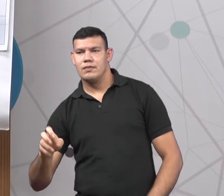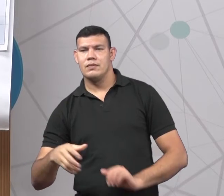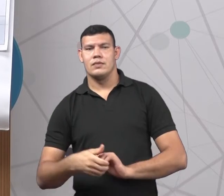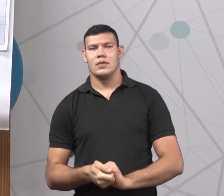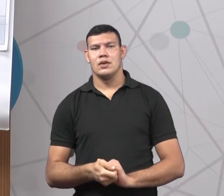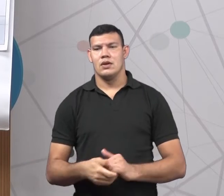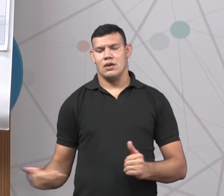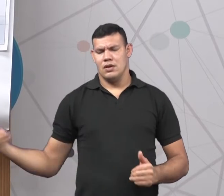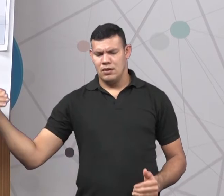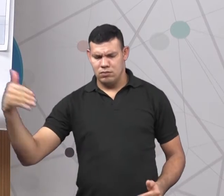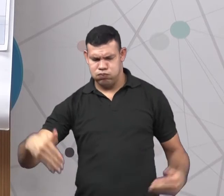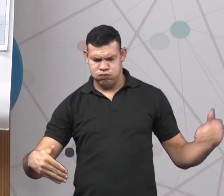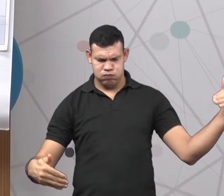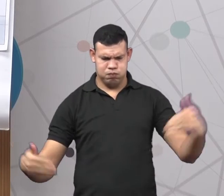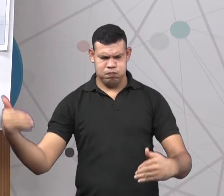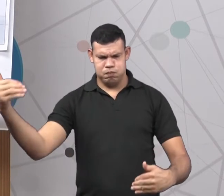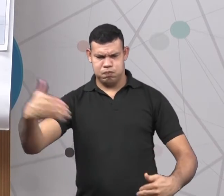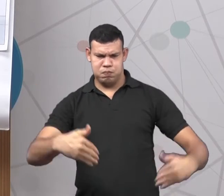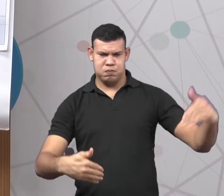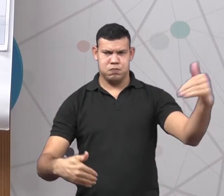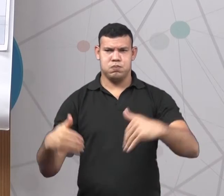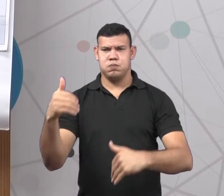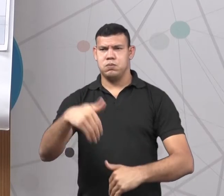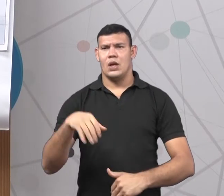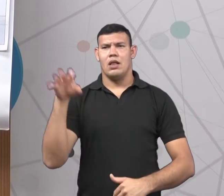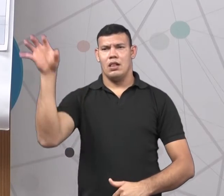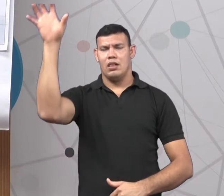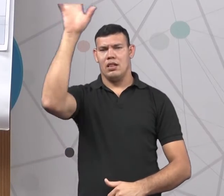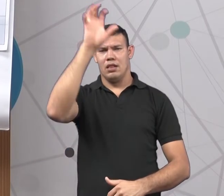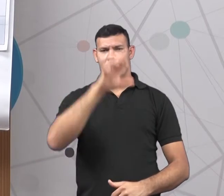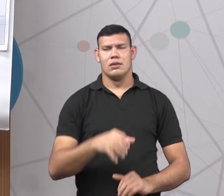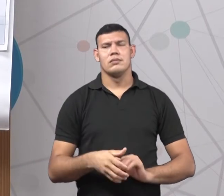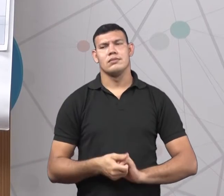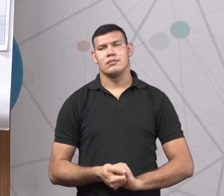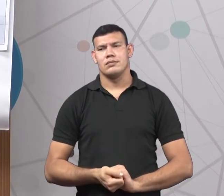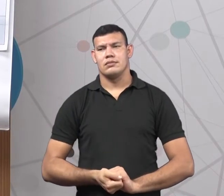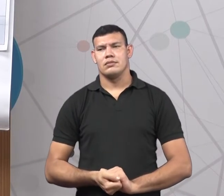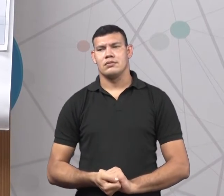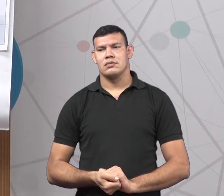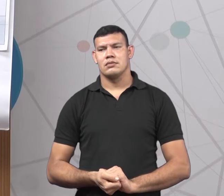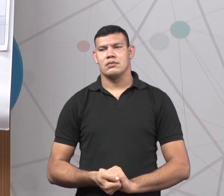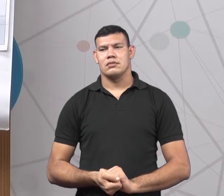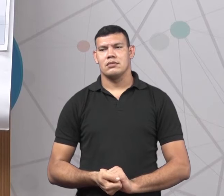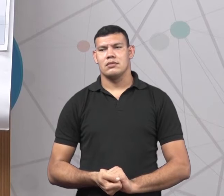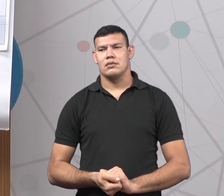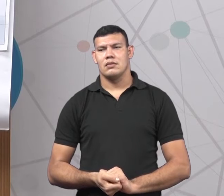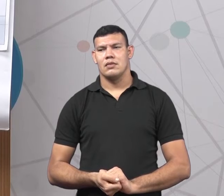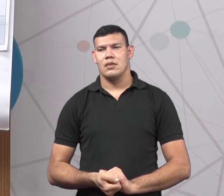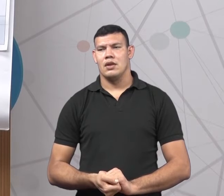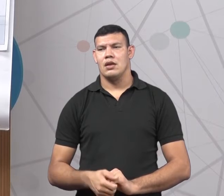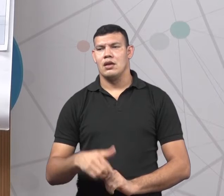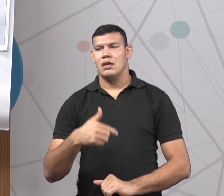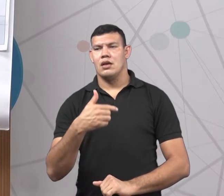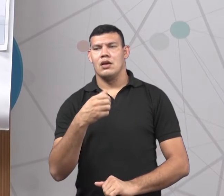1.163.575 pessoas que vieram de outras regiões para a região Sudeste. E nós tivemos